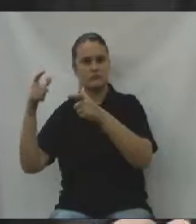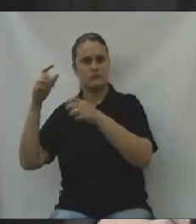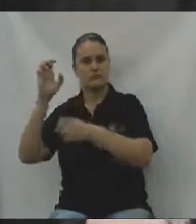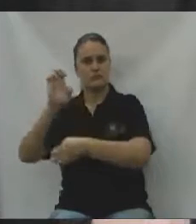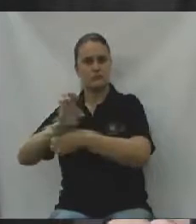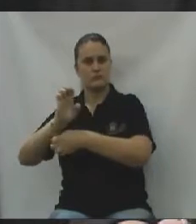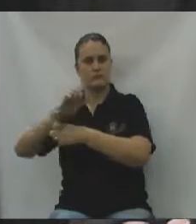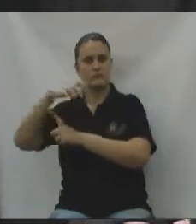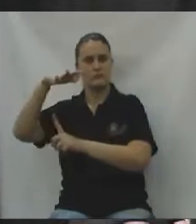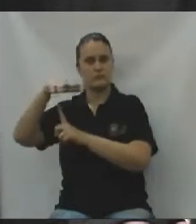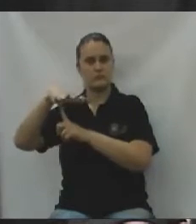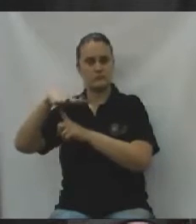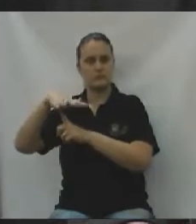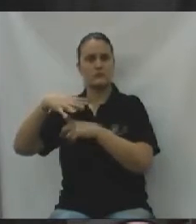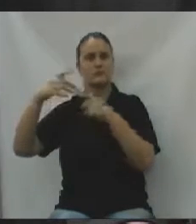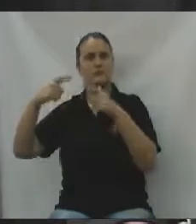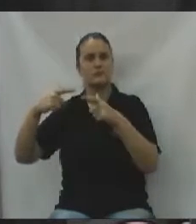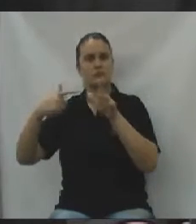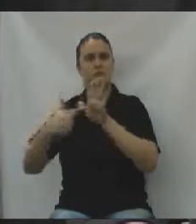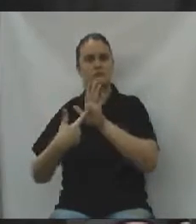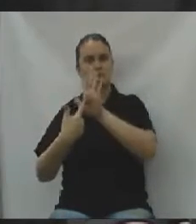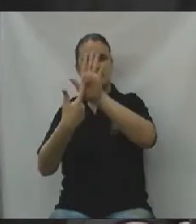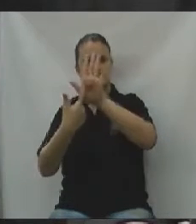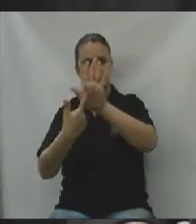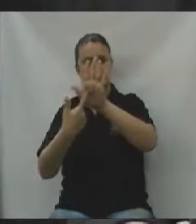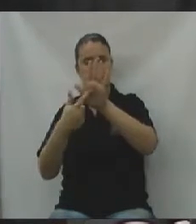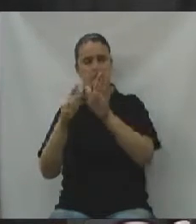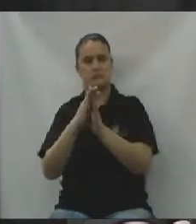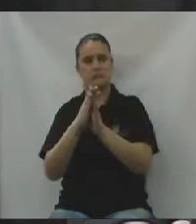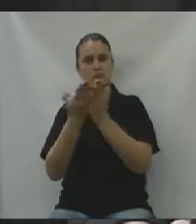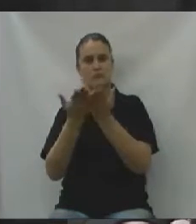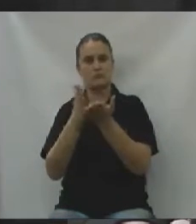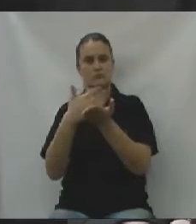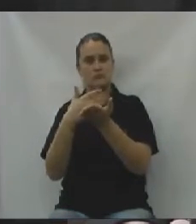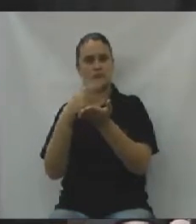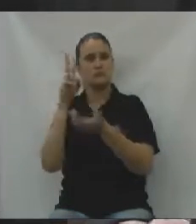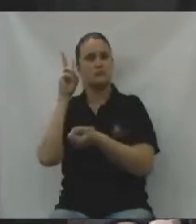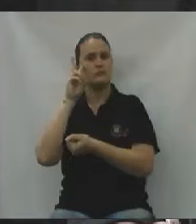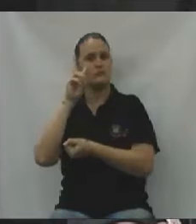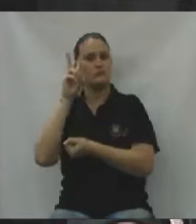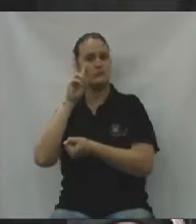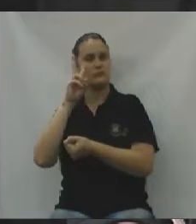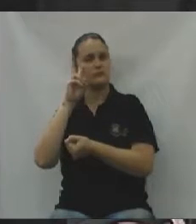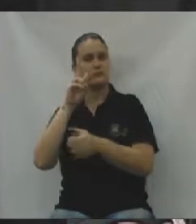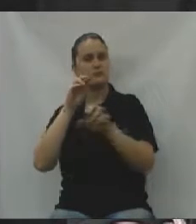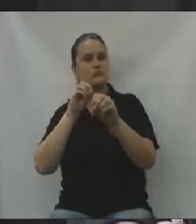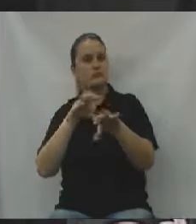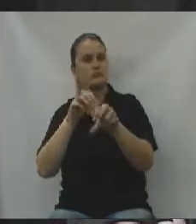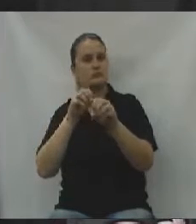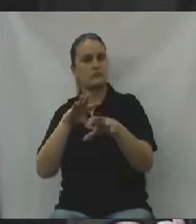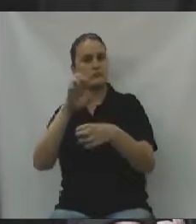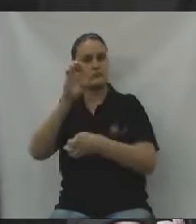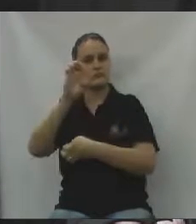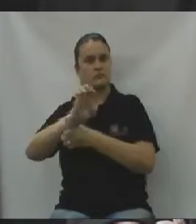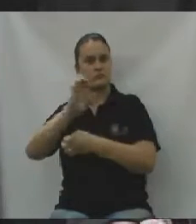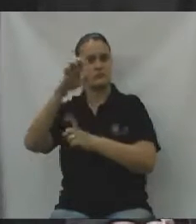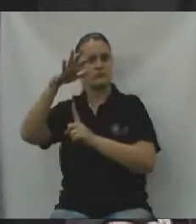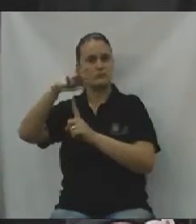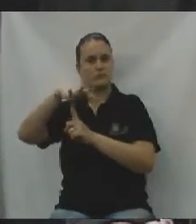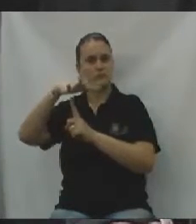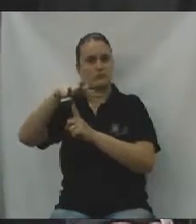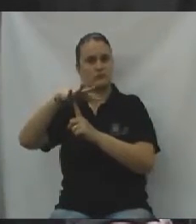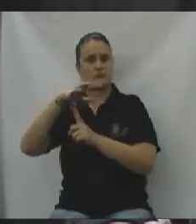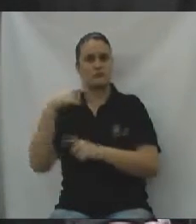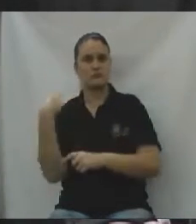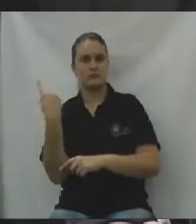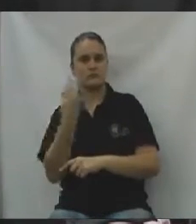Paraná, onde foi lançado um livro da história da educação do Estado do Paraná, da